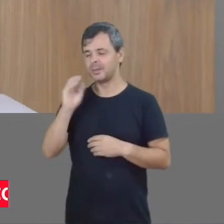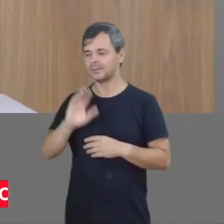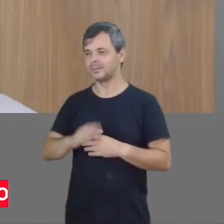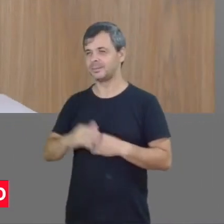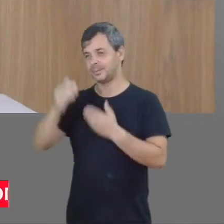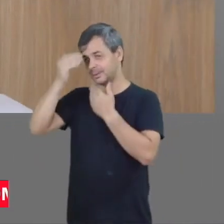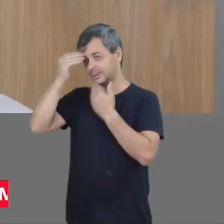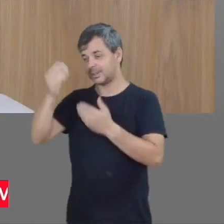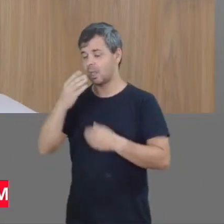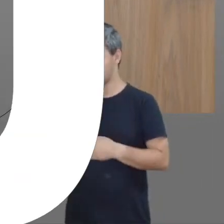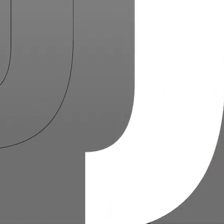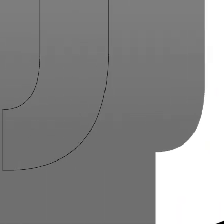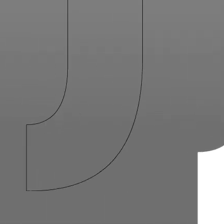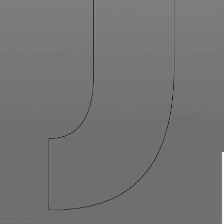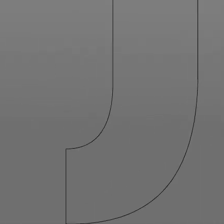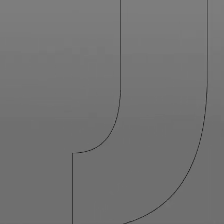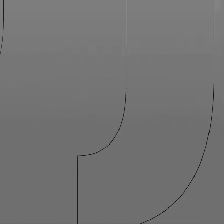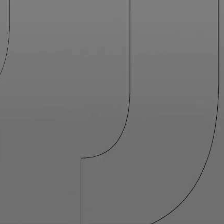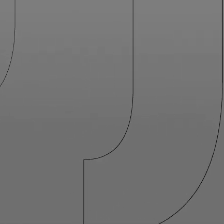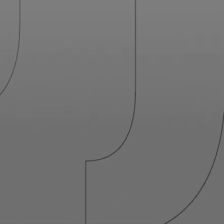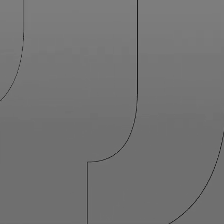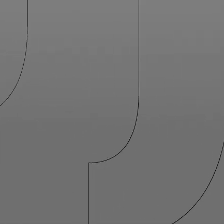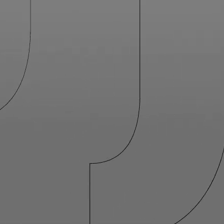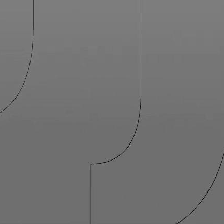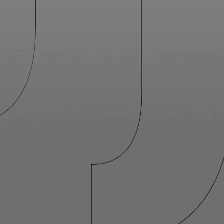obrigada. Bom dia.